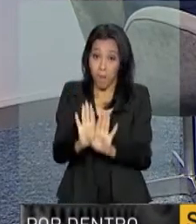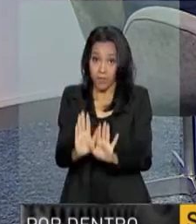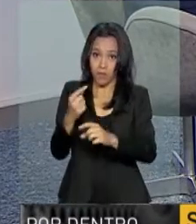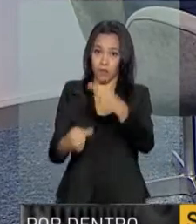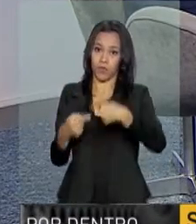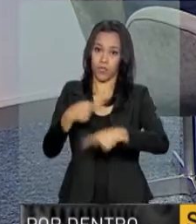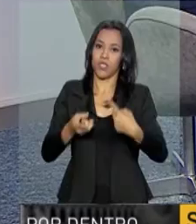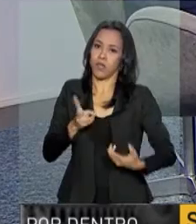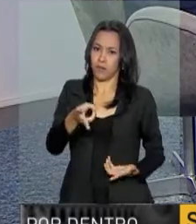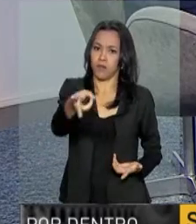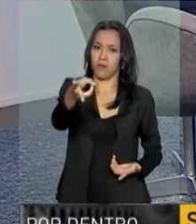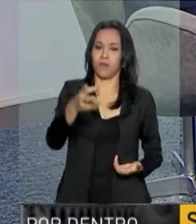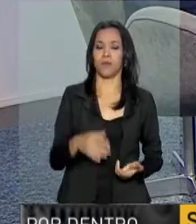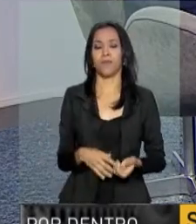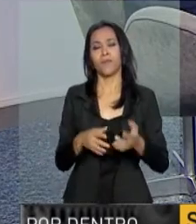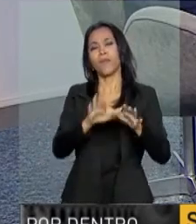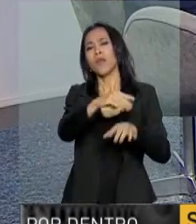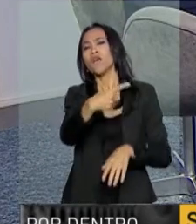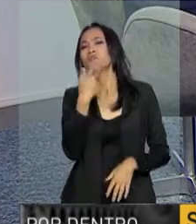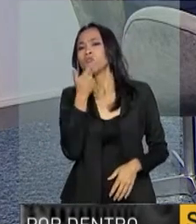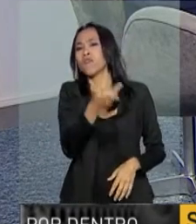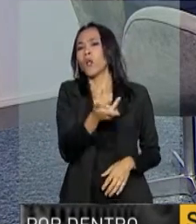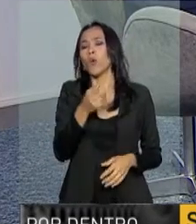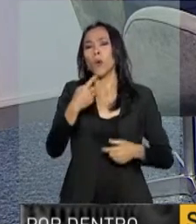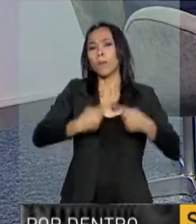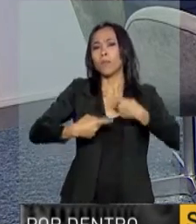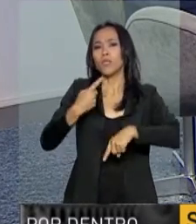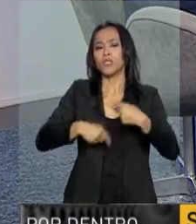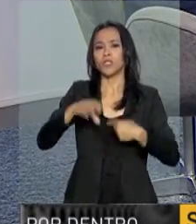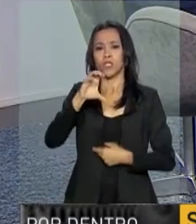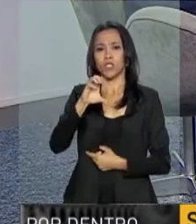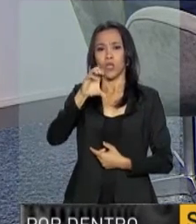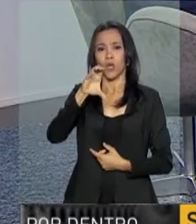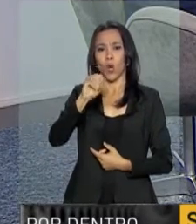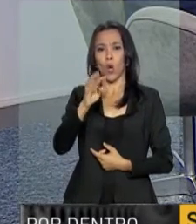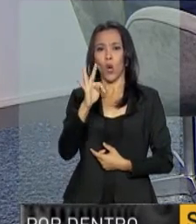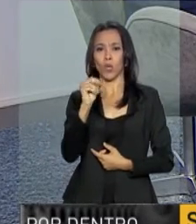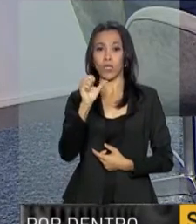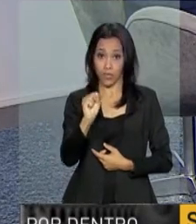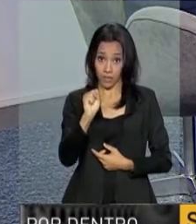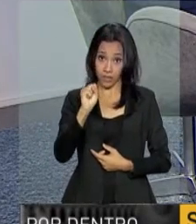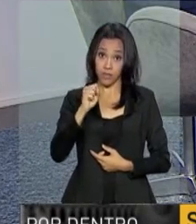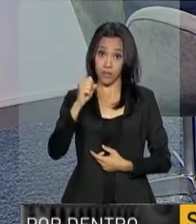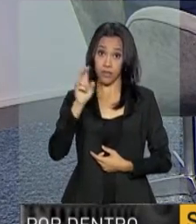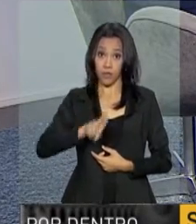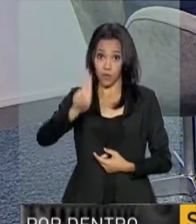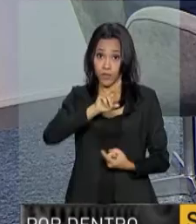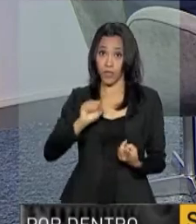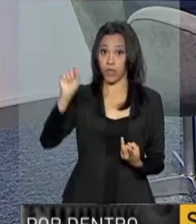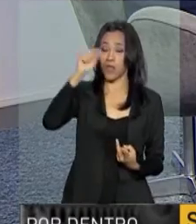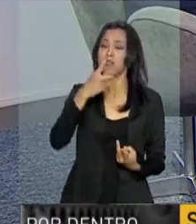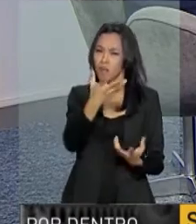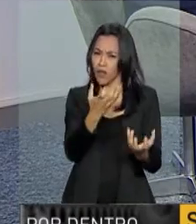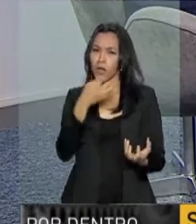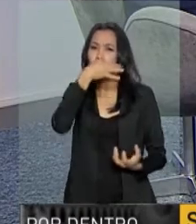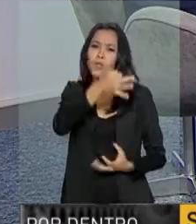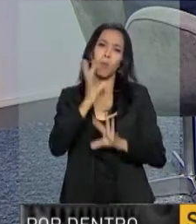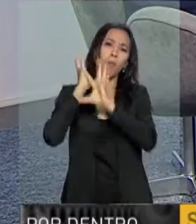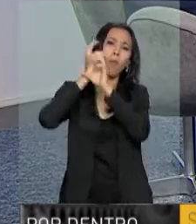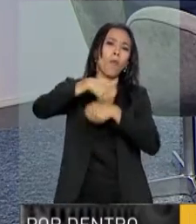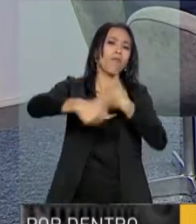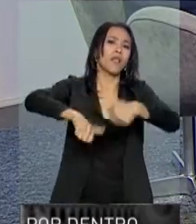permanente e efetivo EA política de cotas nas universidades né queria que tu fizesse um balanço e eu pergunto também o seguinte